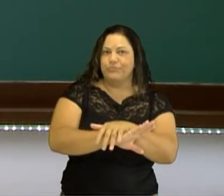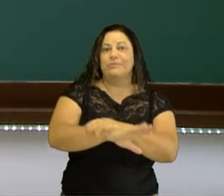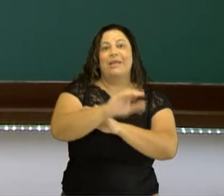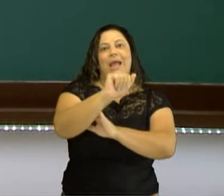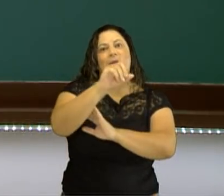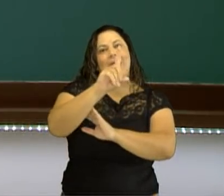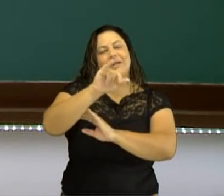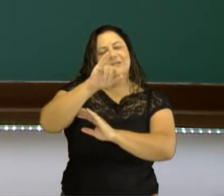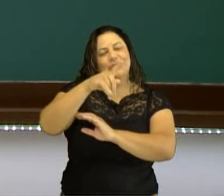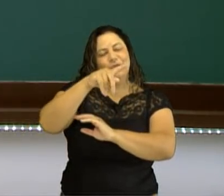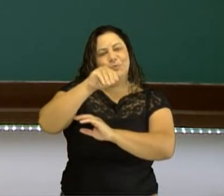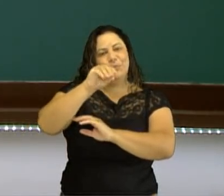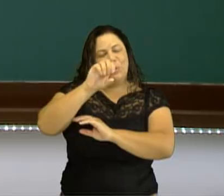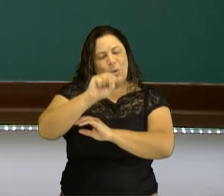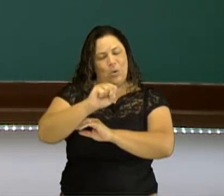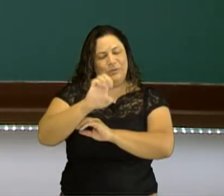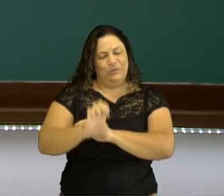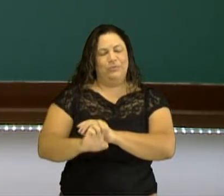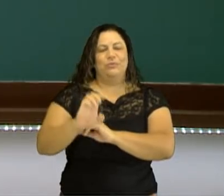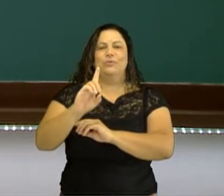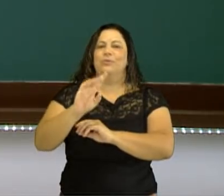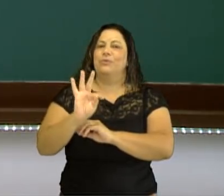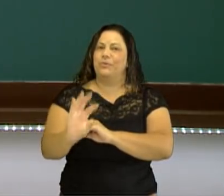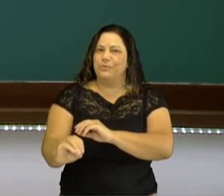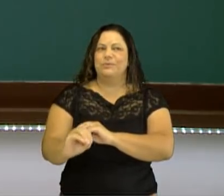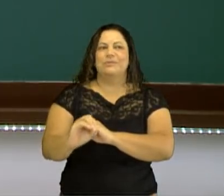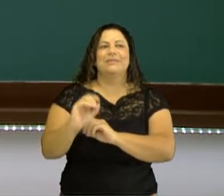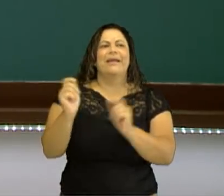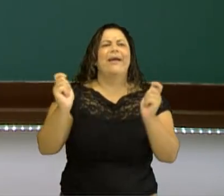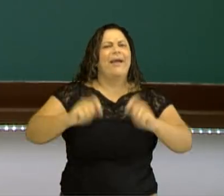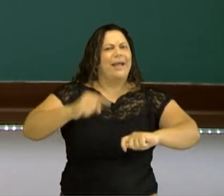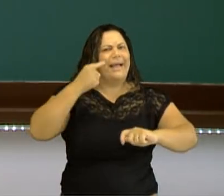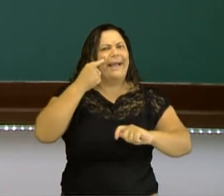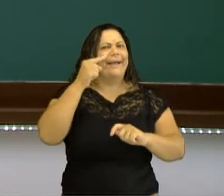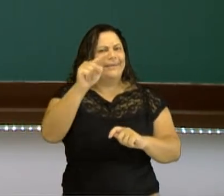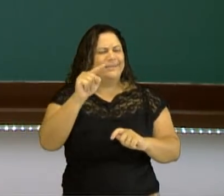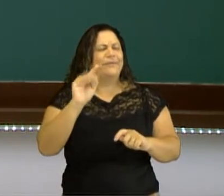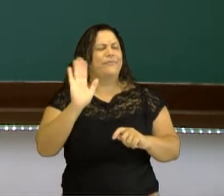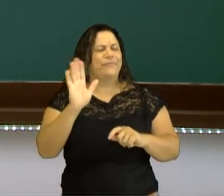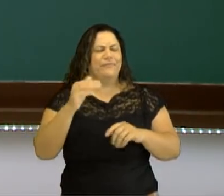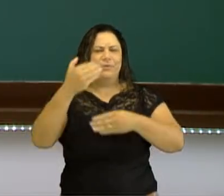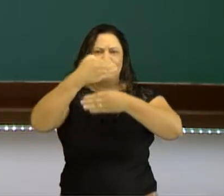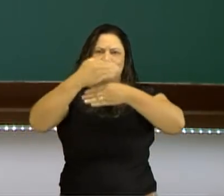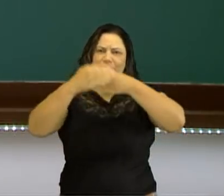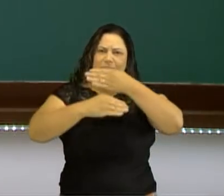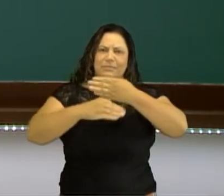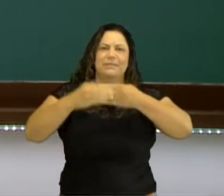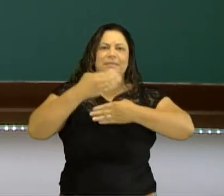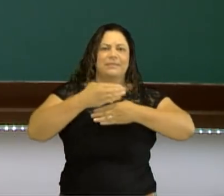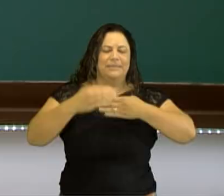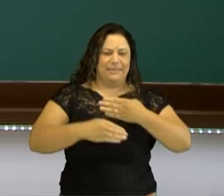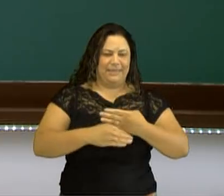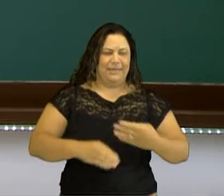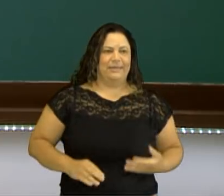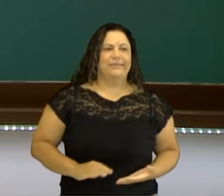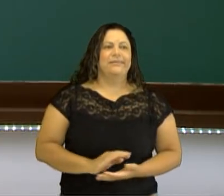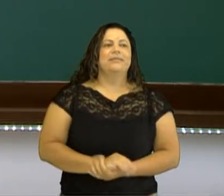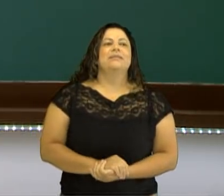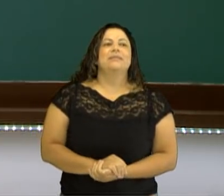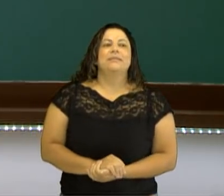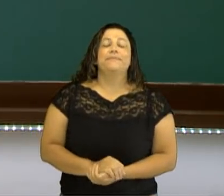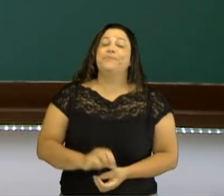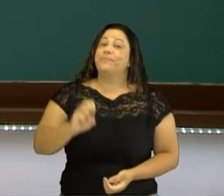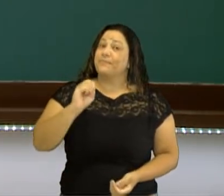adipócitos, aquelas células especiais que a gente viu alguns slides aqui atrás. Se